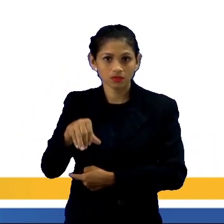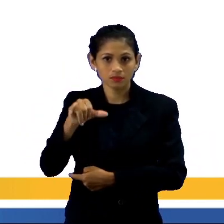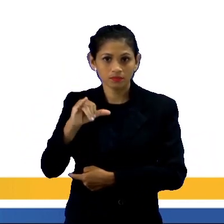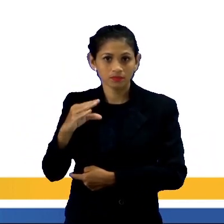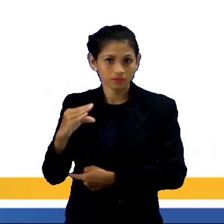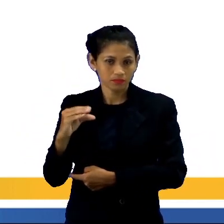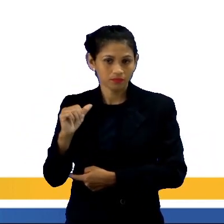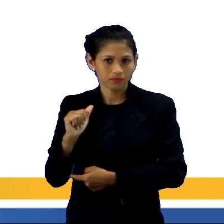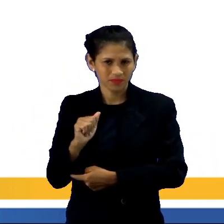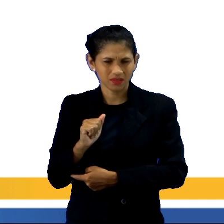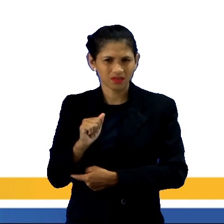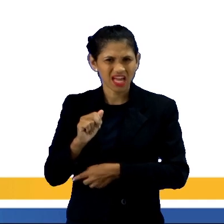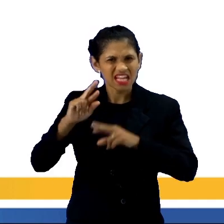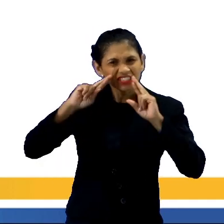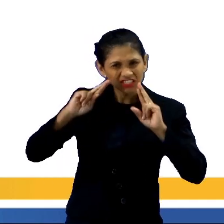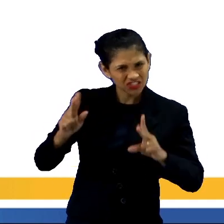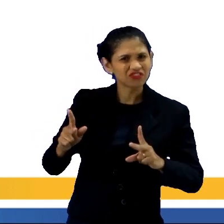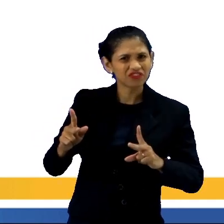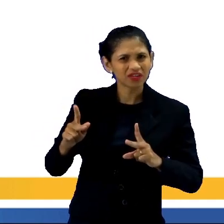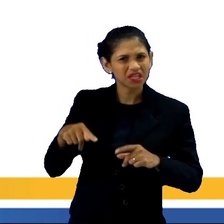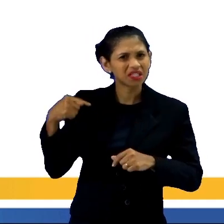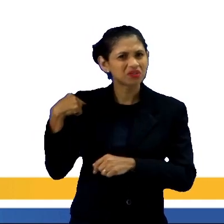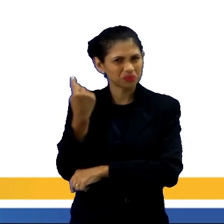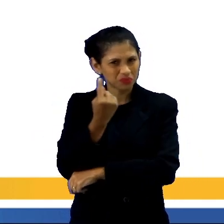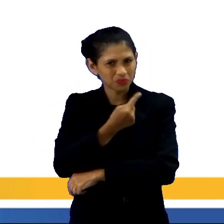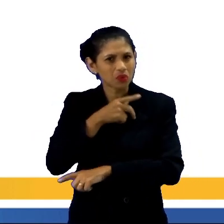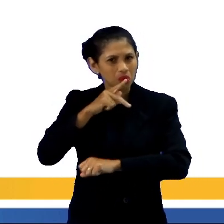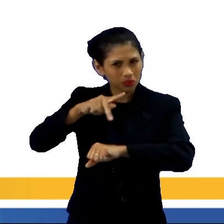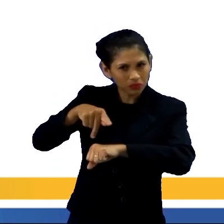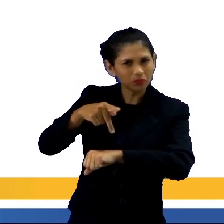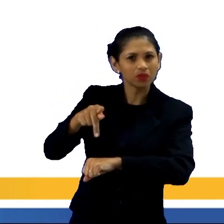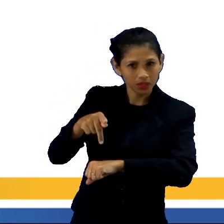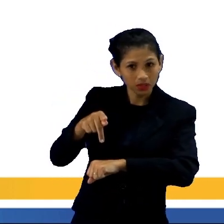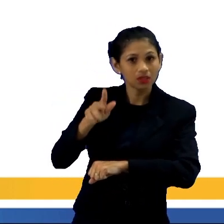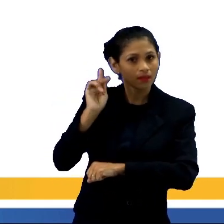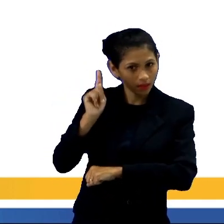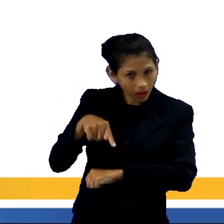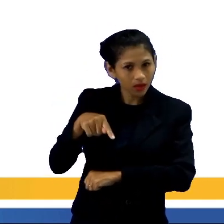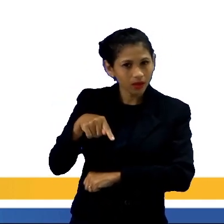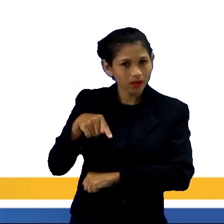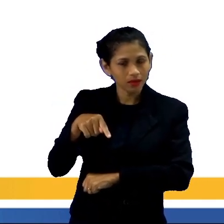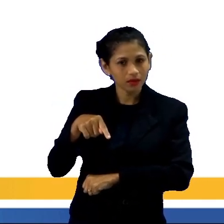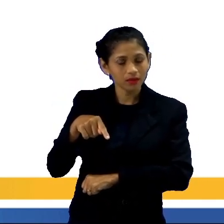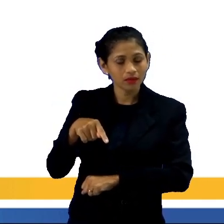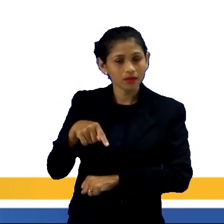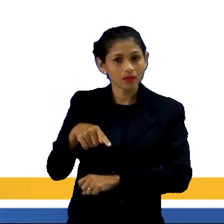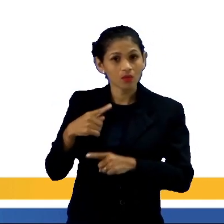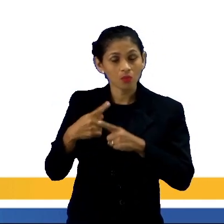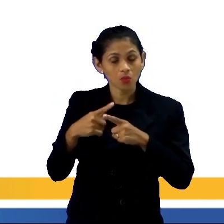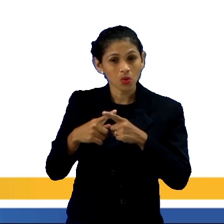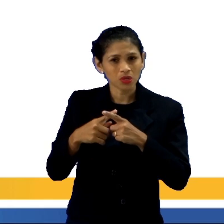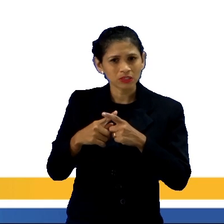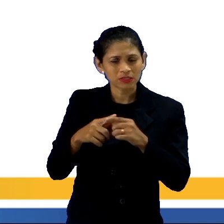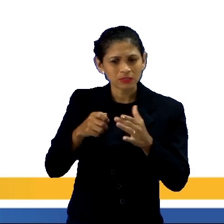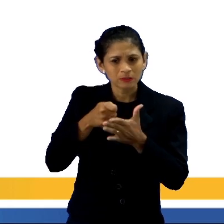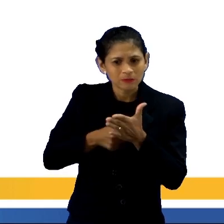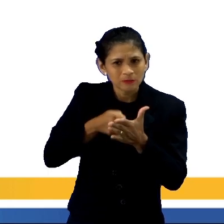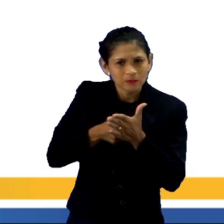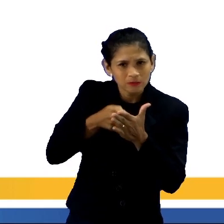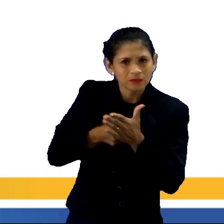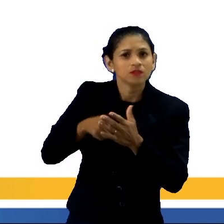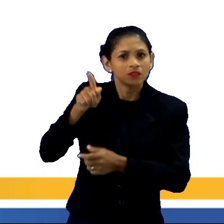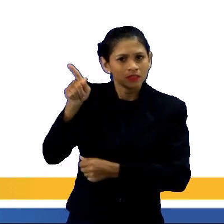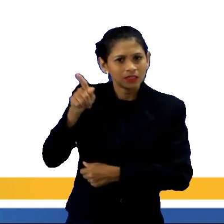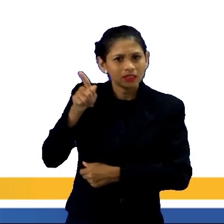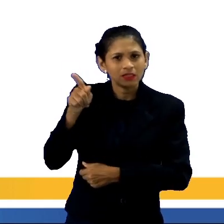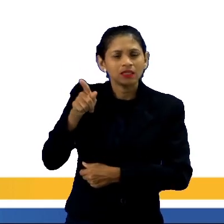algo diferente do nosso país, as exigências lá não são muito mais extremas do que no